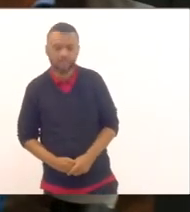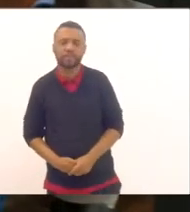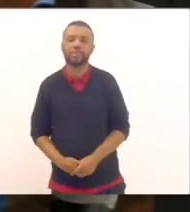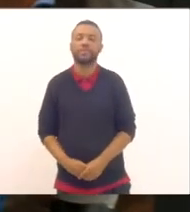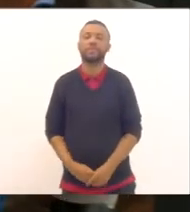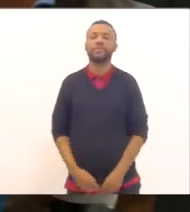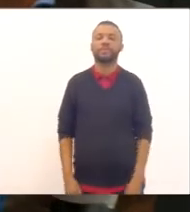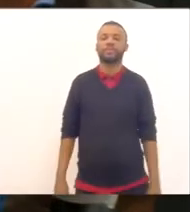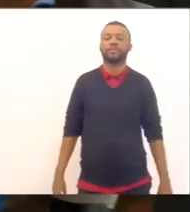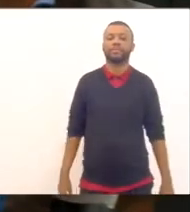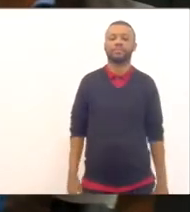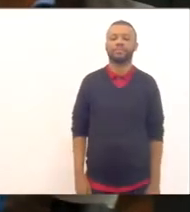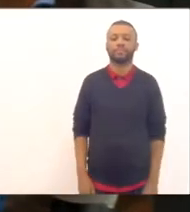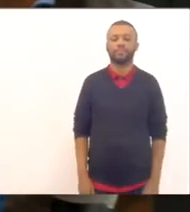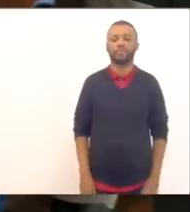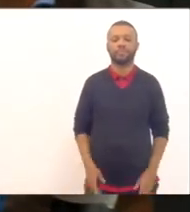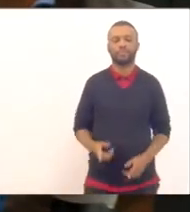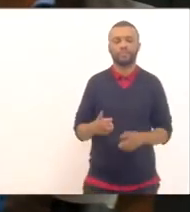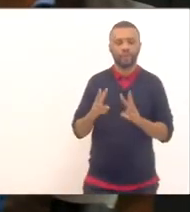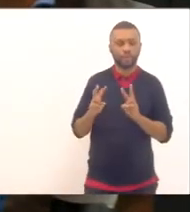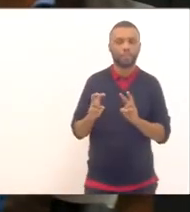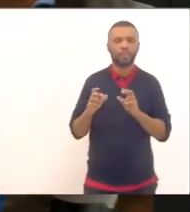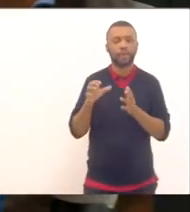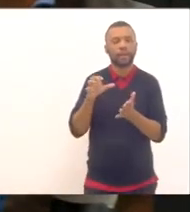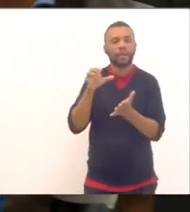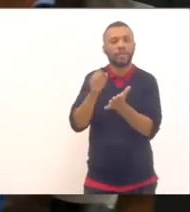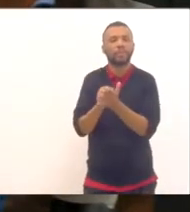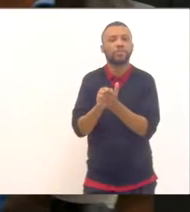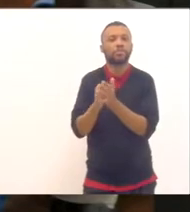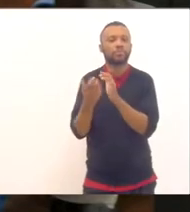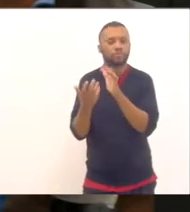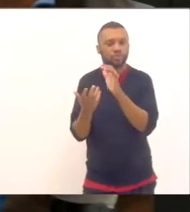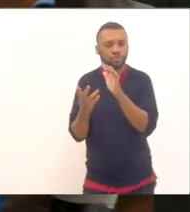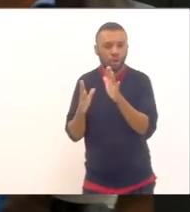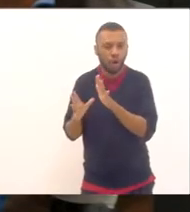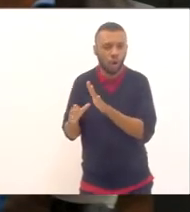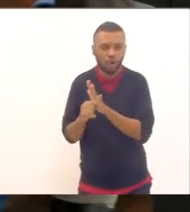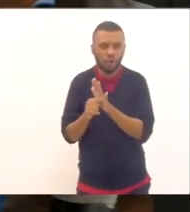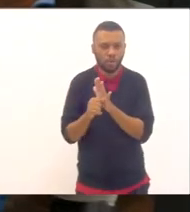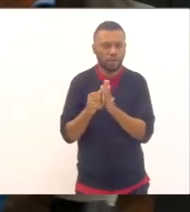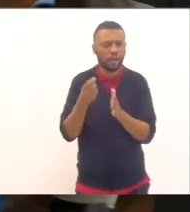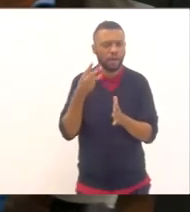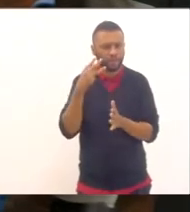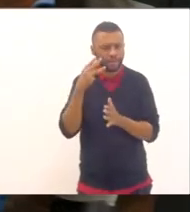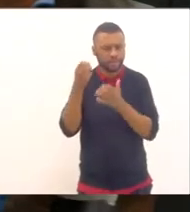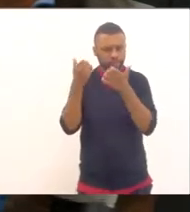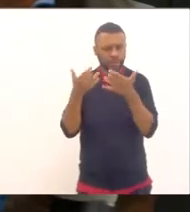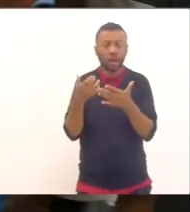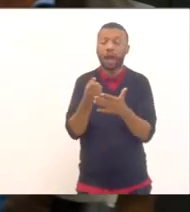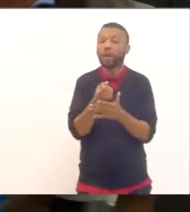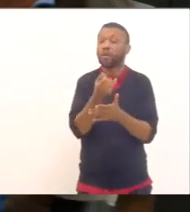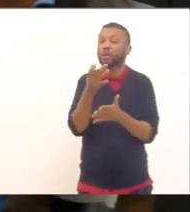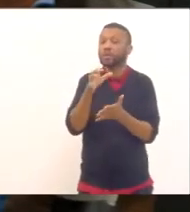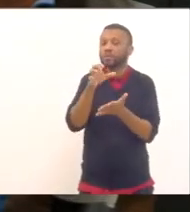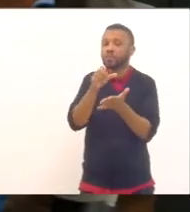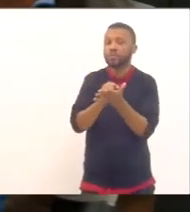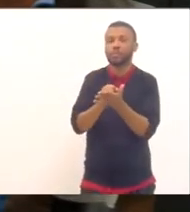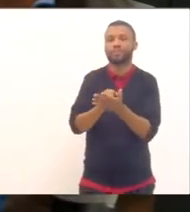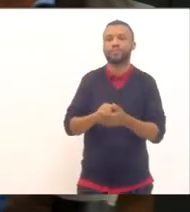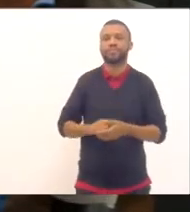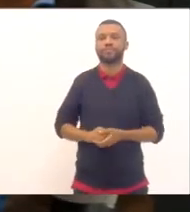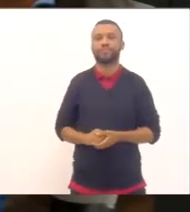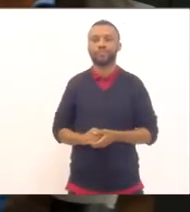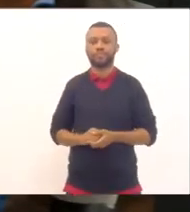o registro de ocorrência Deputado waldeck hoje essa questão né em nome de Jeová então eu